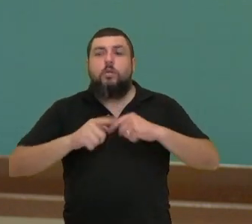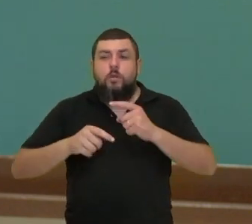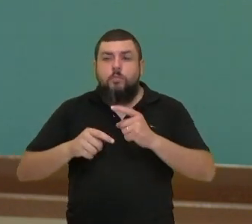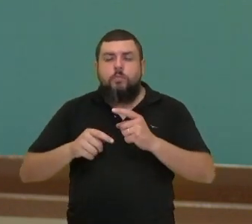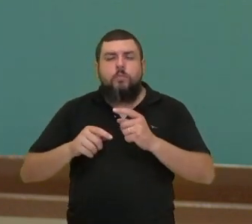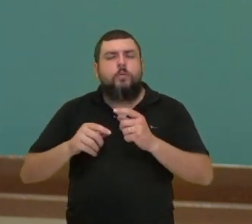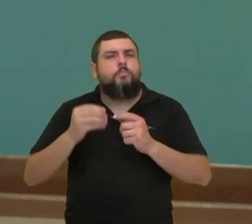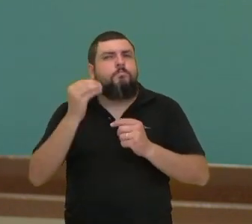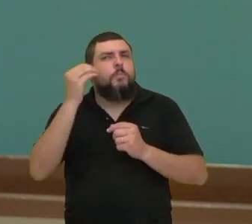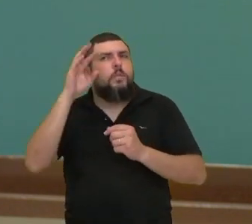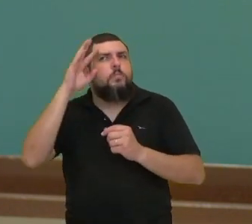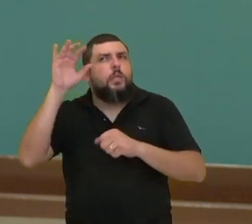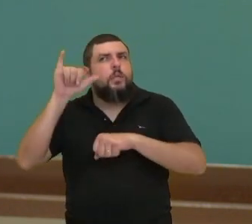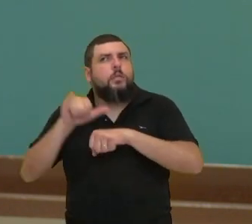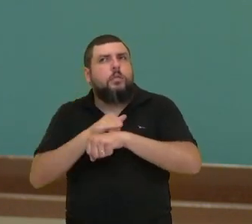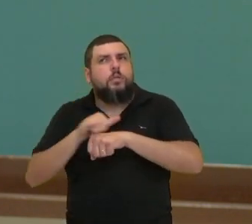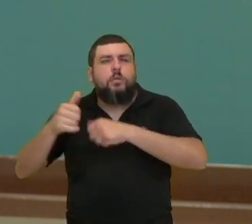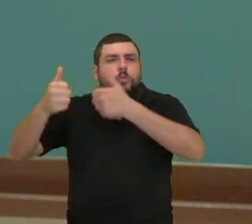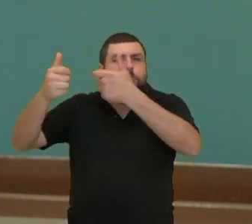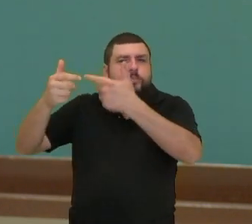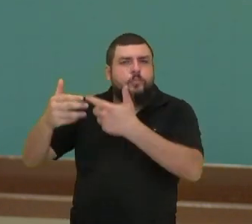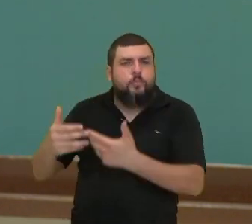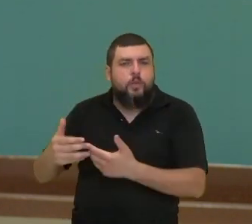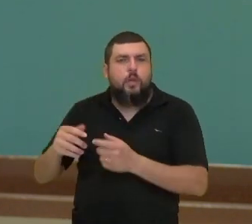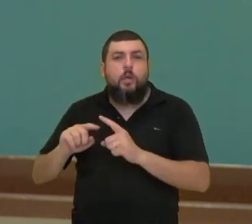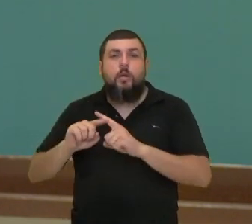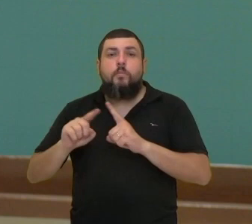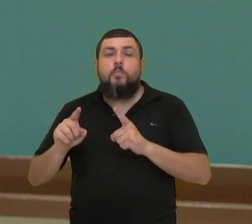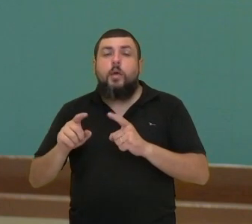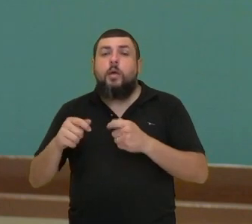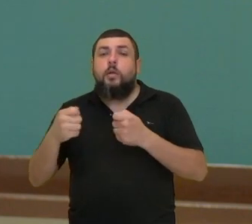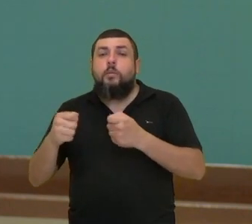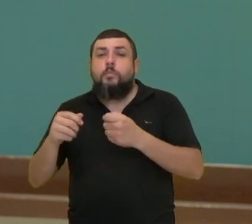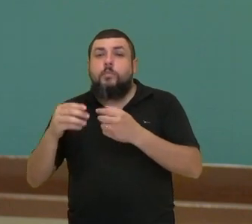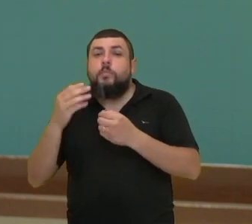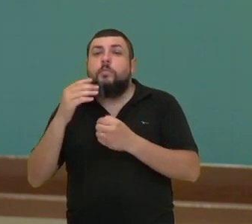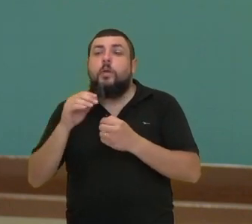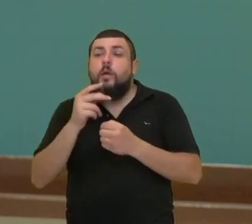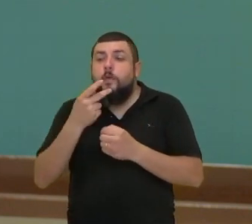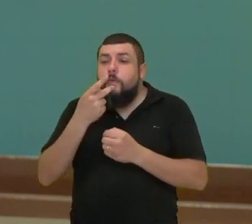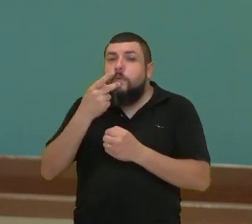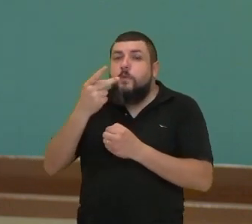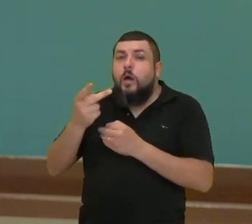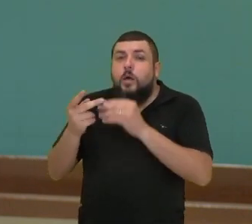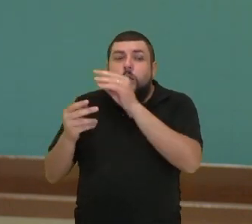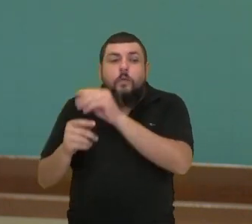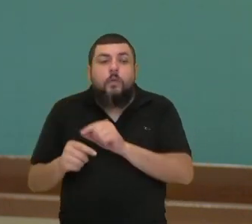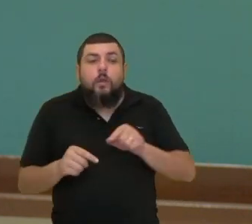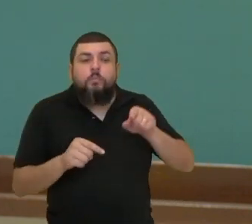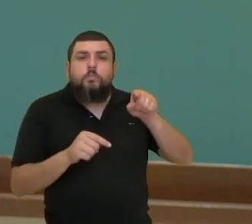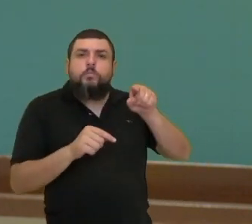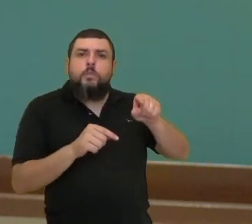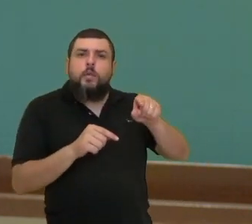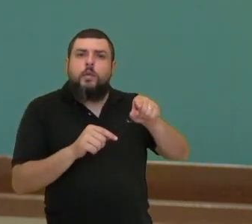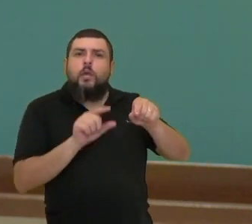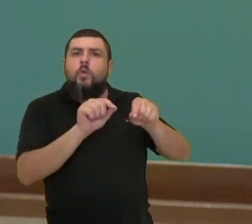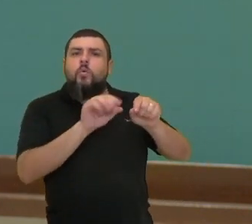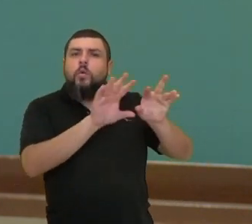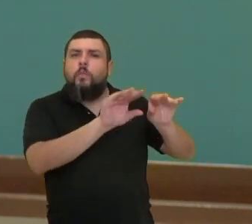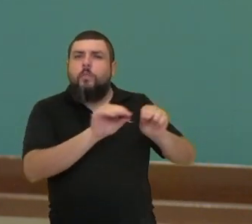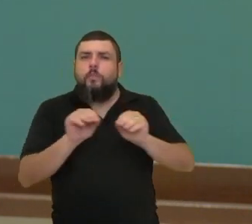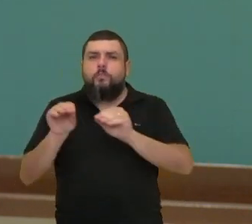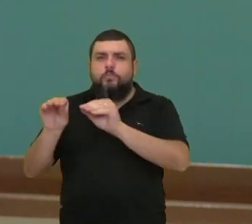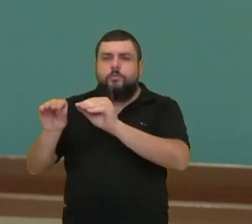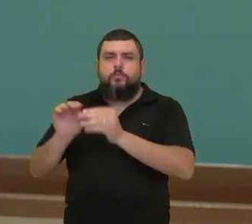texto, mas eu não posso esquecer nunca de citar a fonte, de onde eu tirei esta informação. Então,